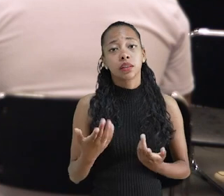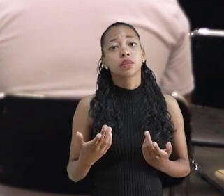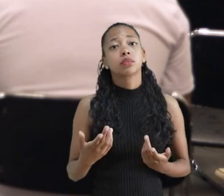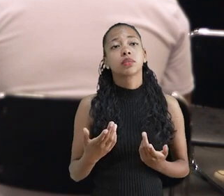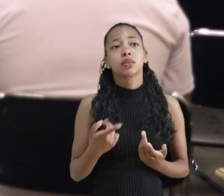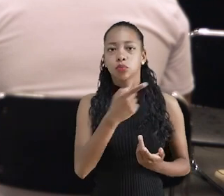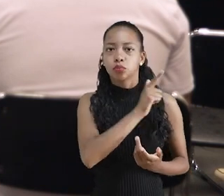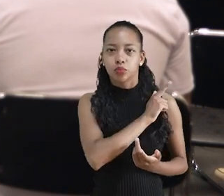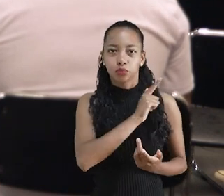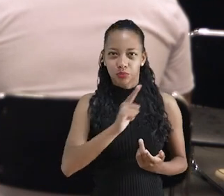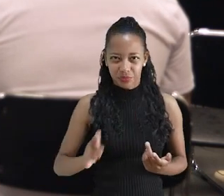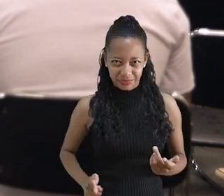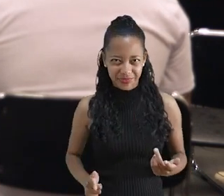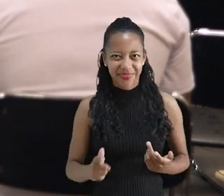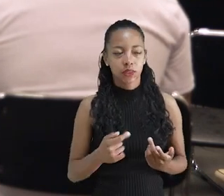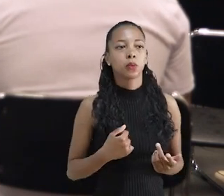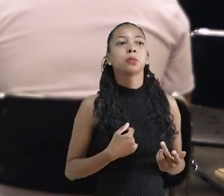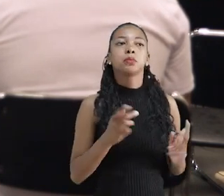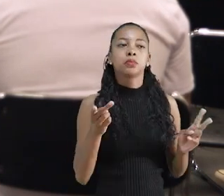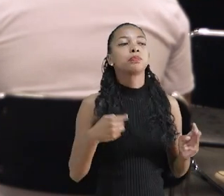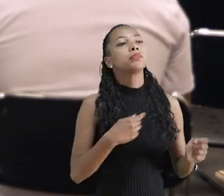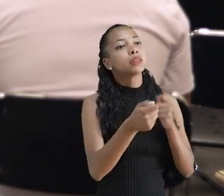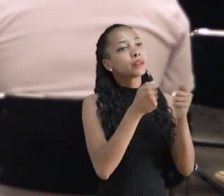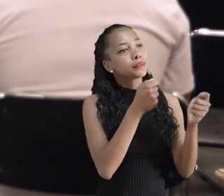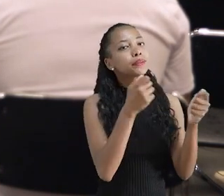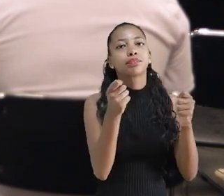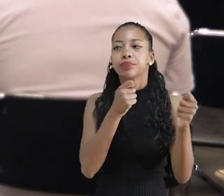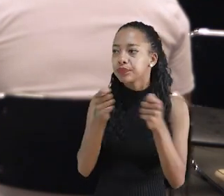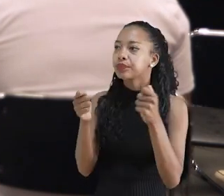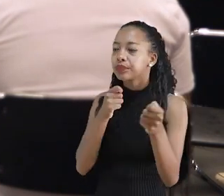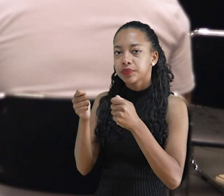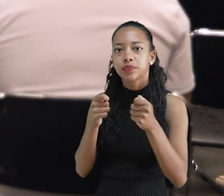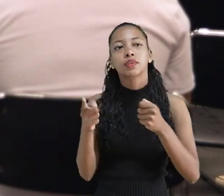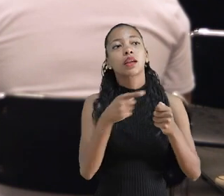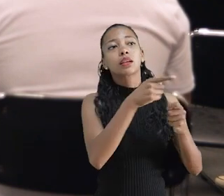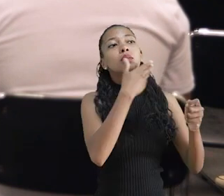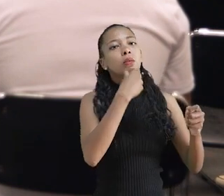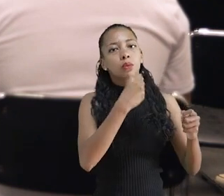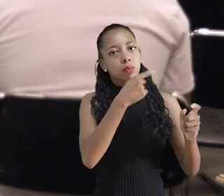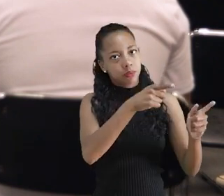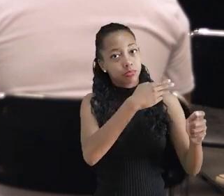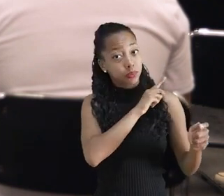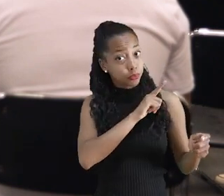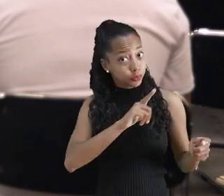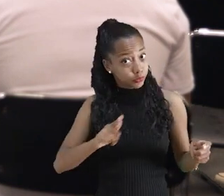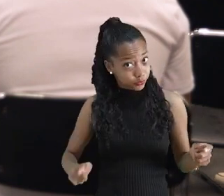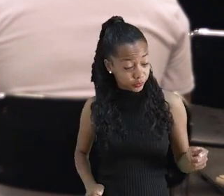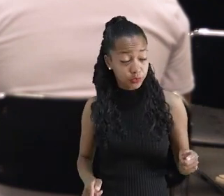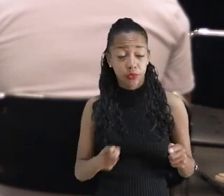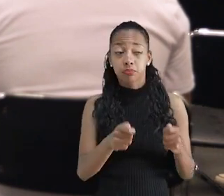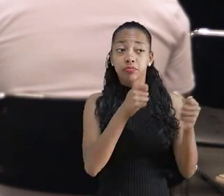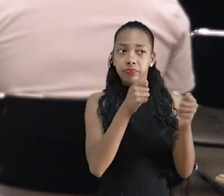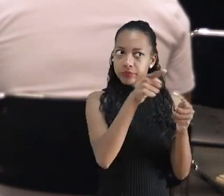entrevistou os candidatos a governadores lá no bairro mesmo e aí o governador atual queria se reeleger Simão de aten ele colocou a